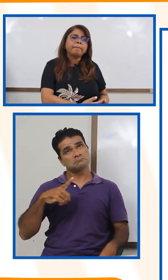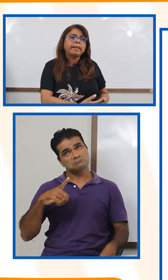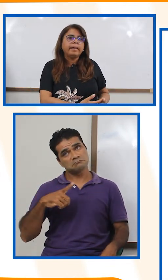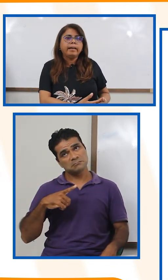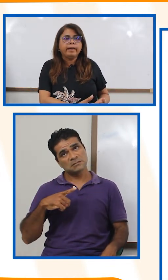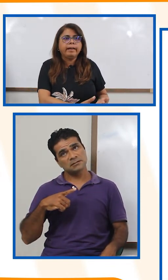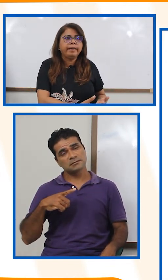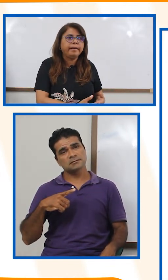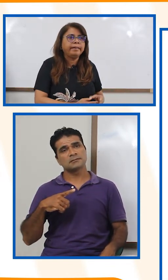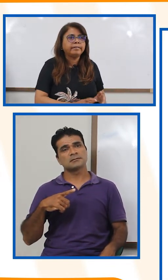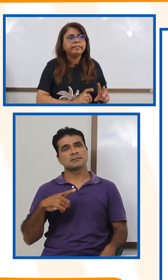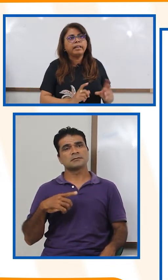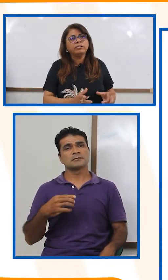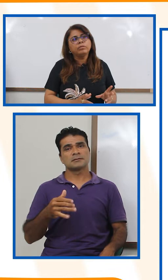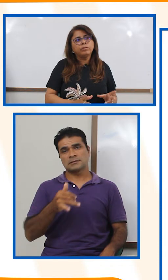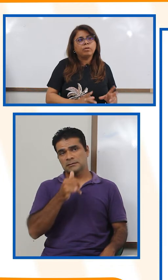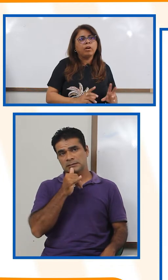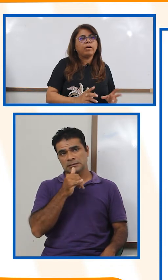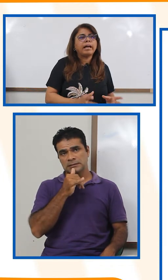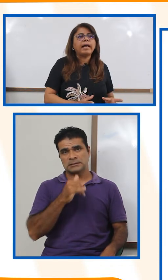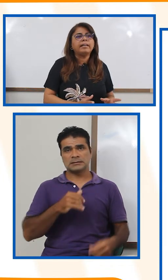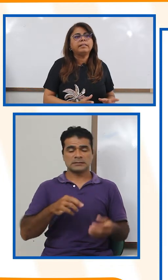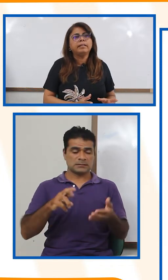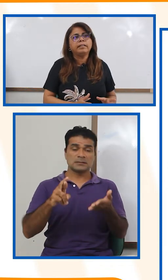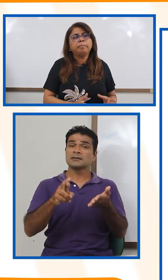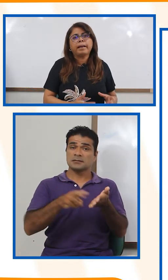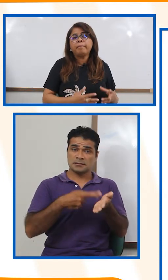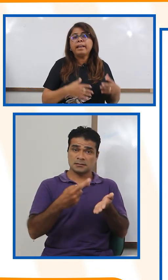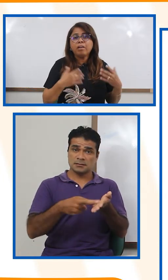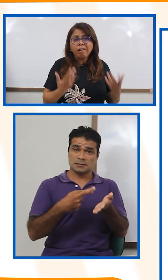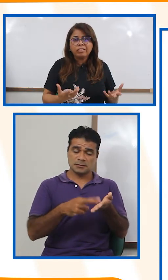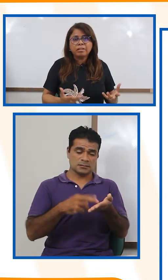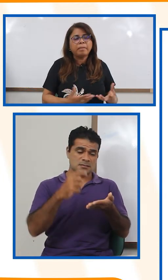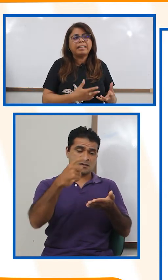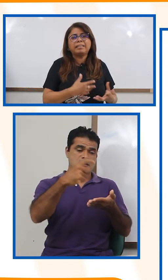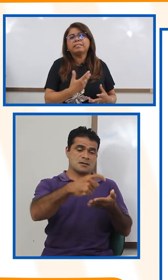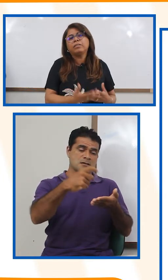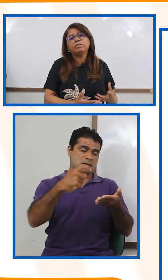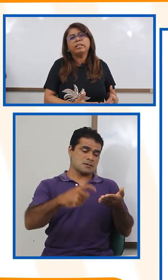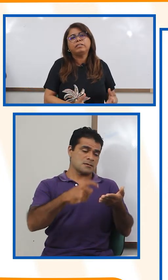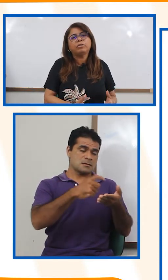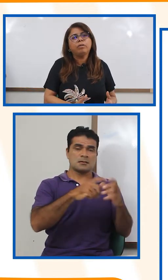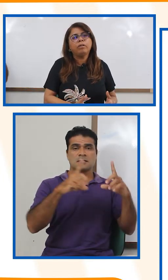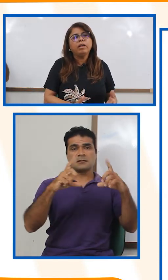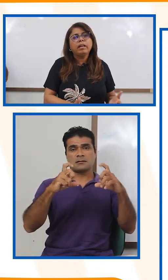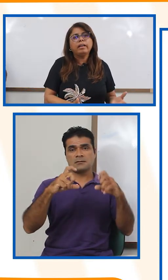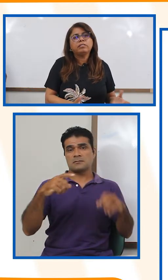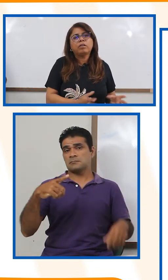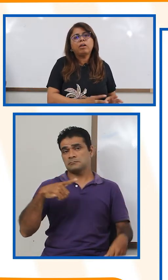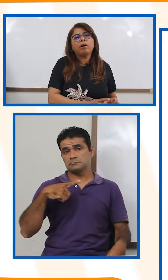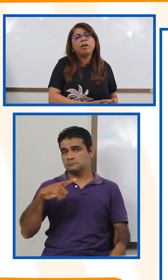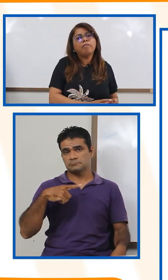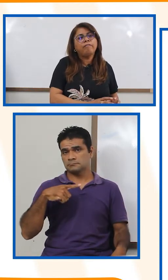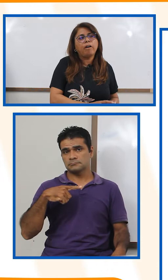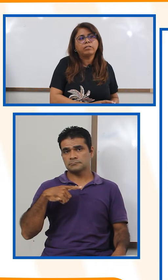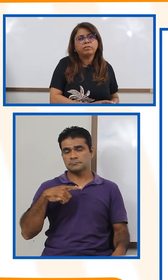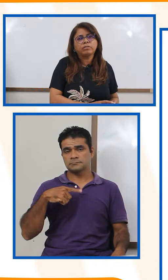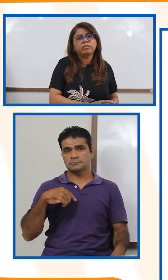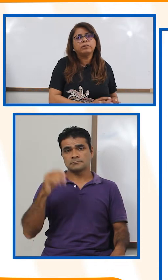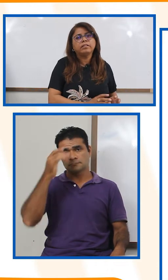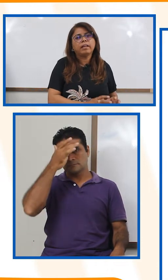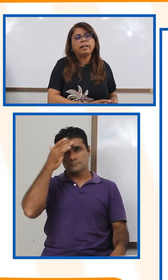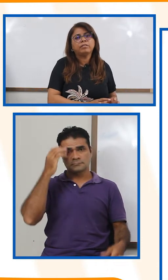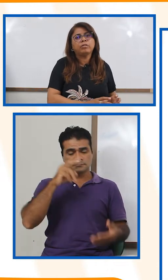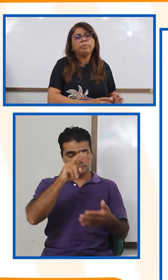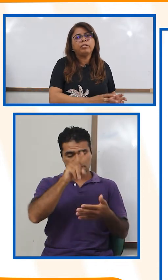estar sendo colocada e para melhor chamar a atenção do leitor, eles colocam